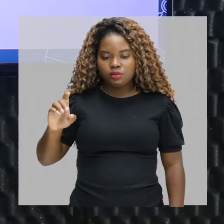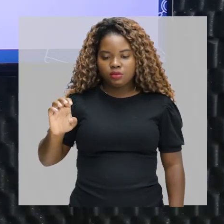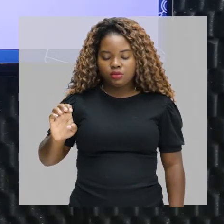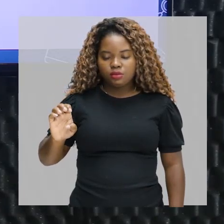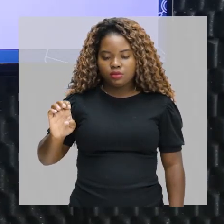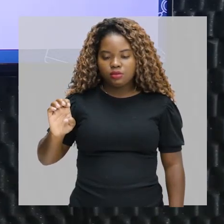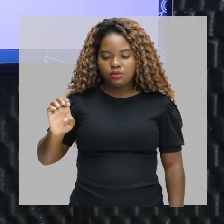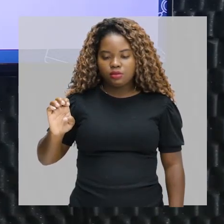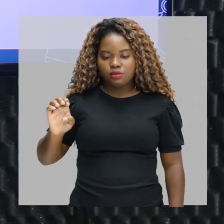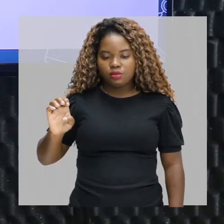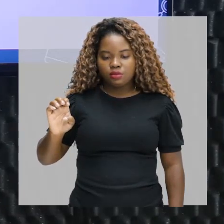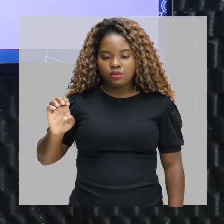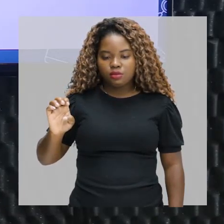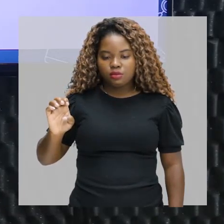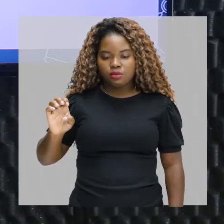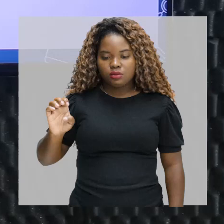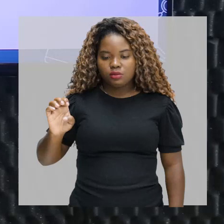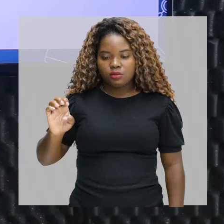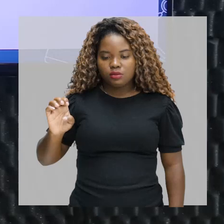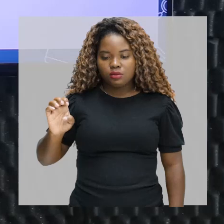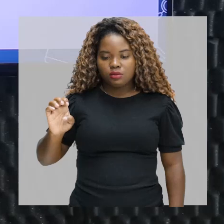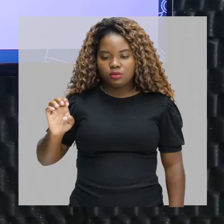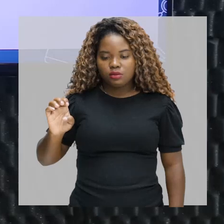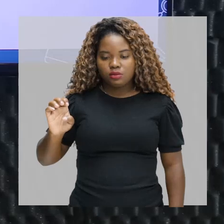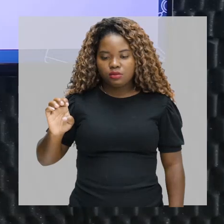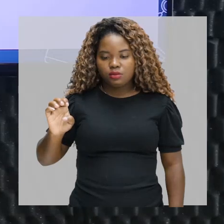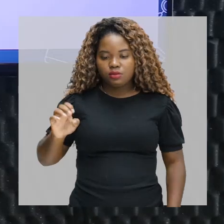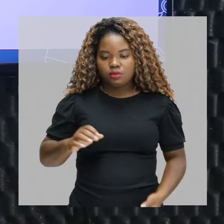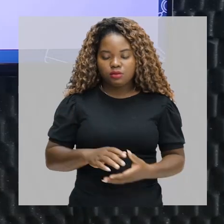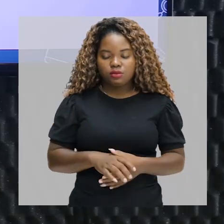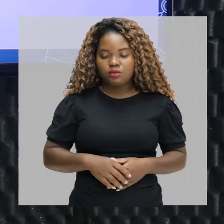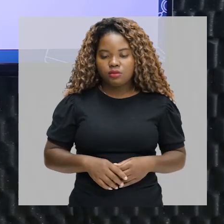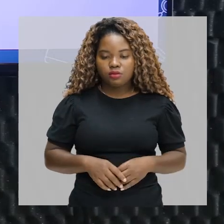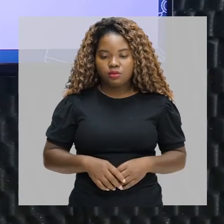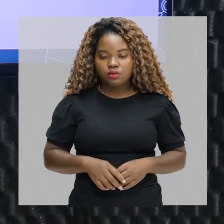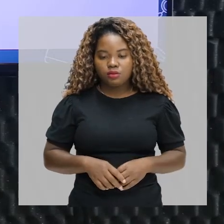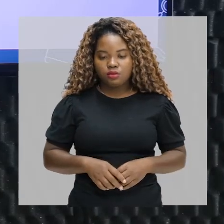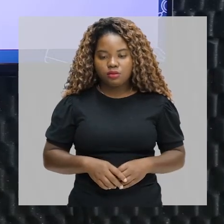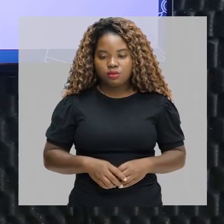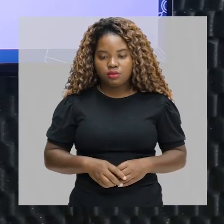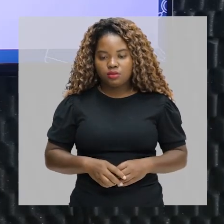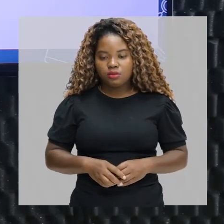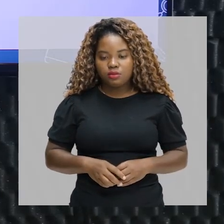E letra E, radiação ultravioleta. Bom, gente,